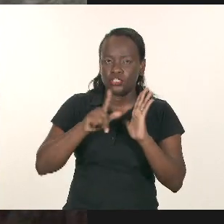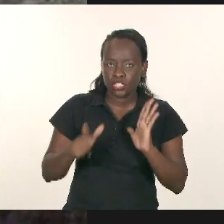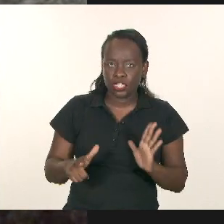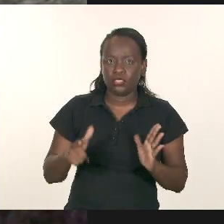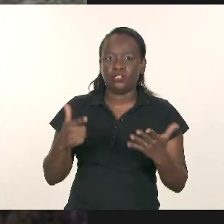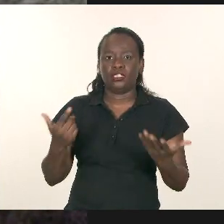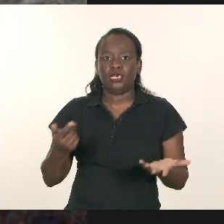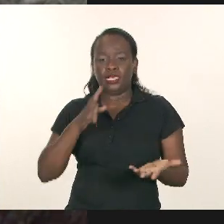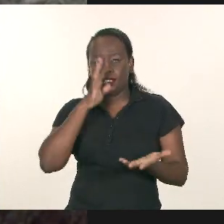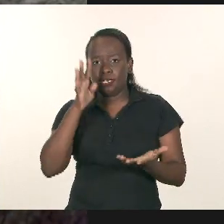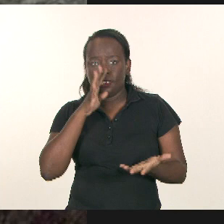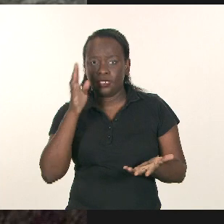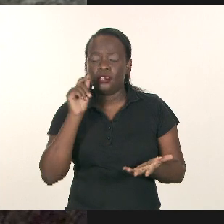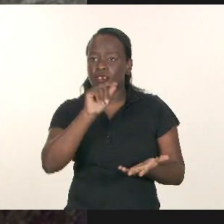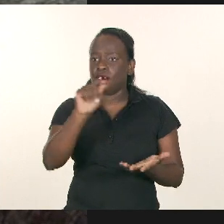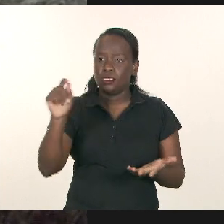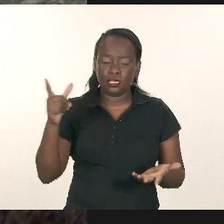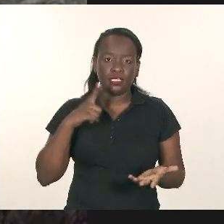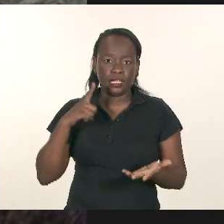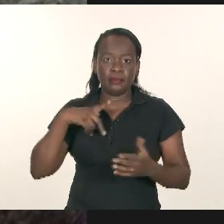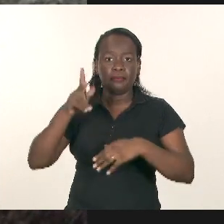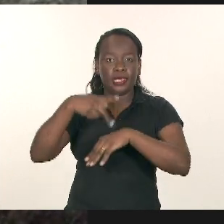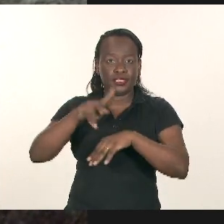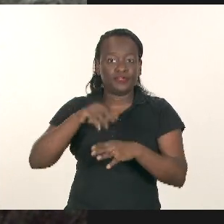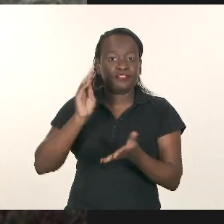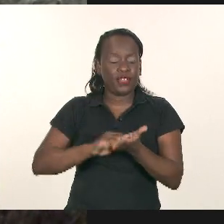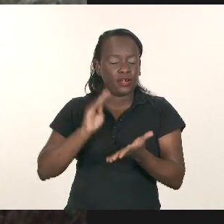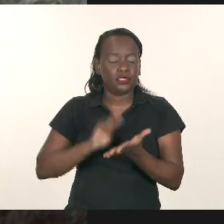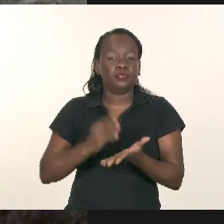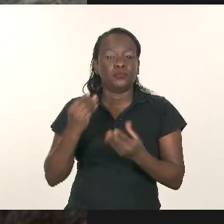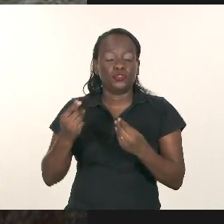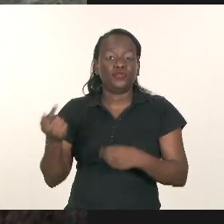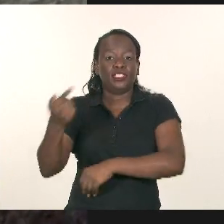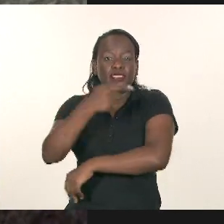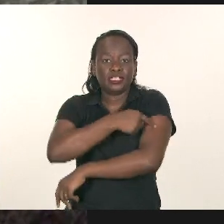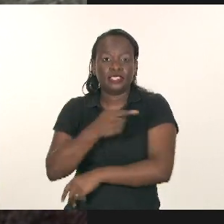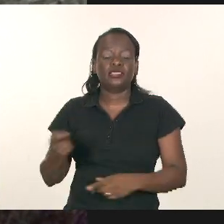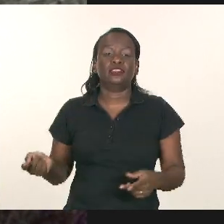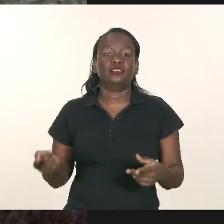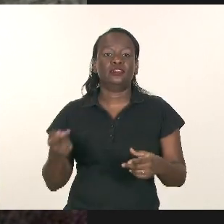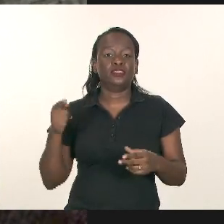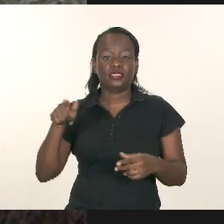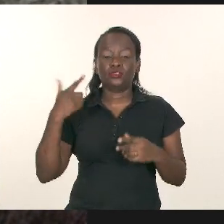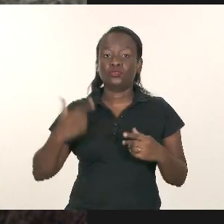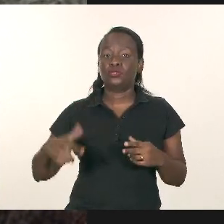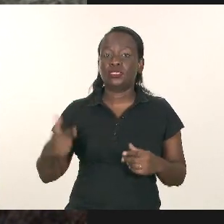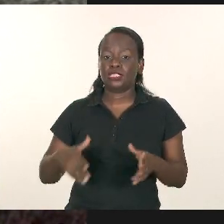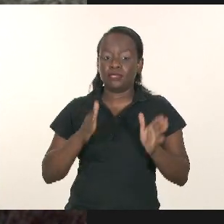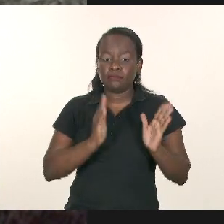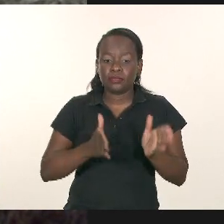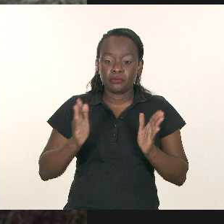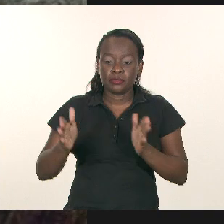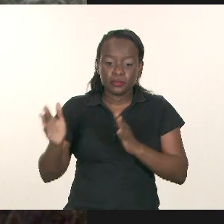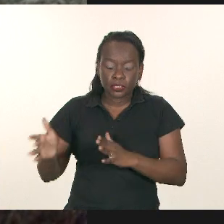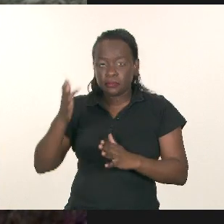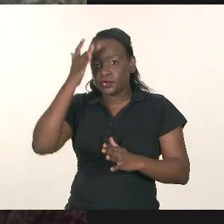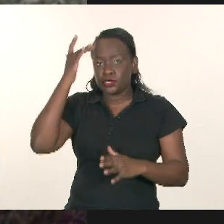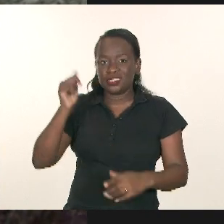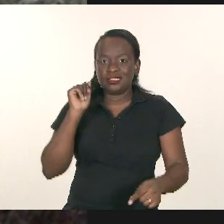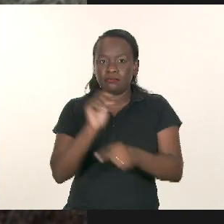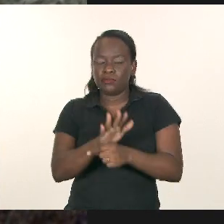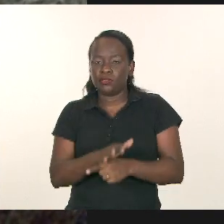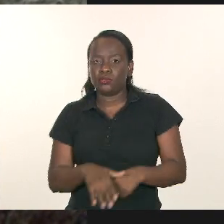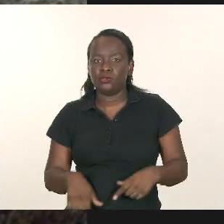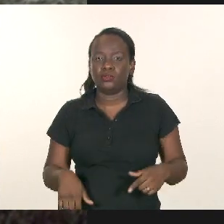o absurdo que está acontecendo no país com a falta grande de vacinas, você não ter uma sequência, as pessoas